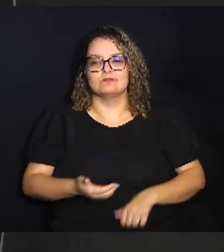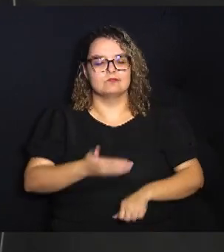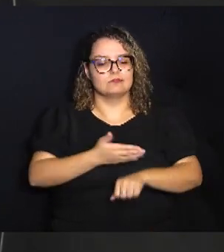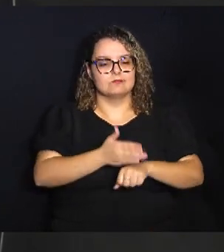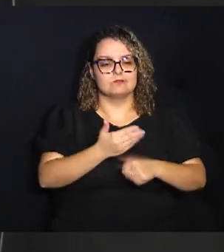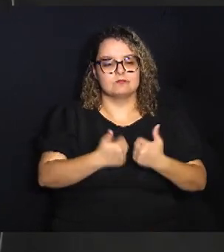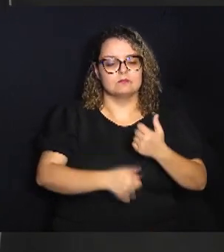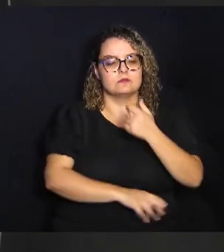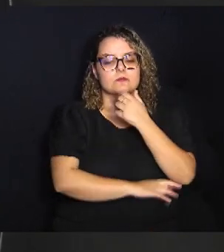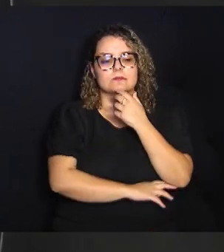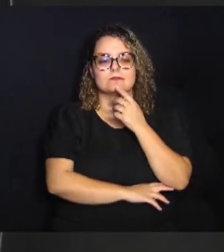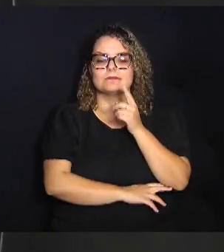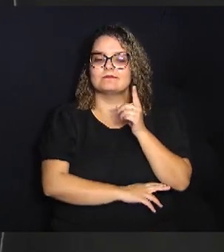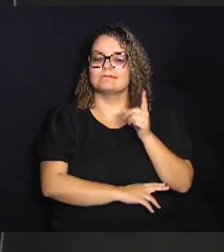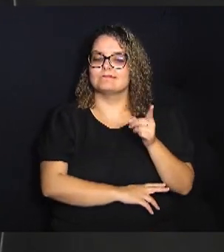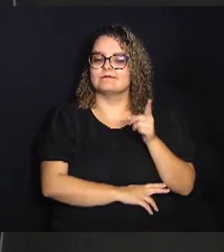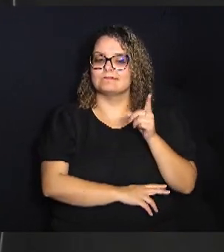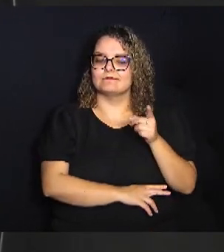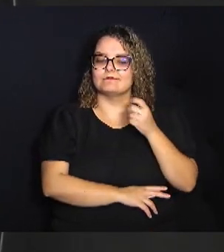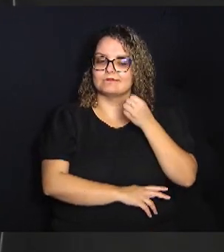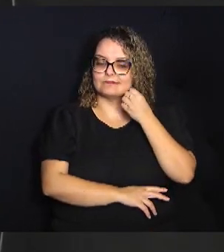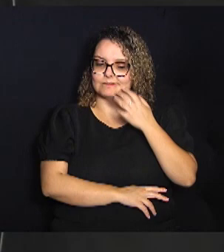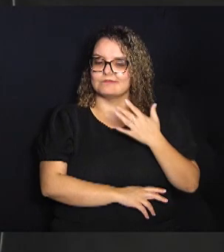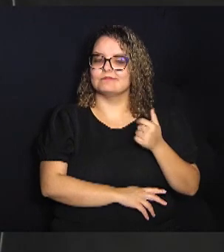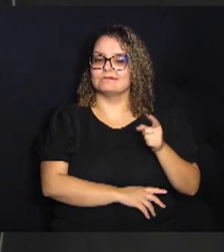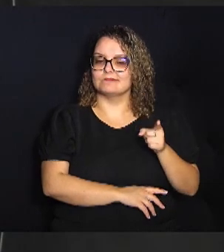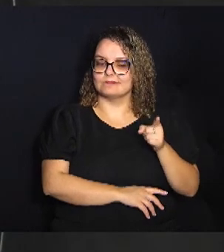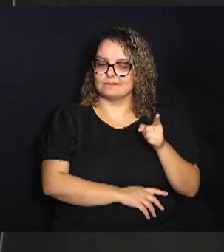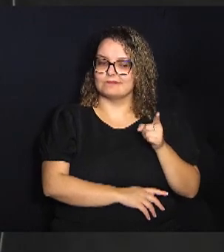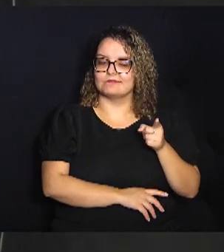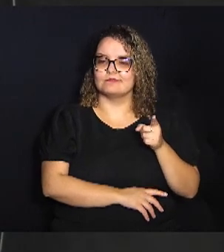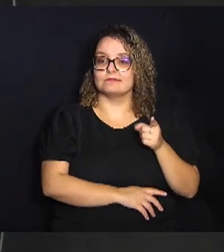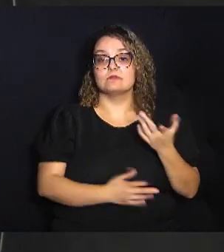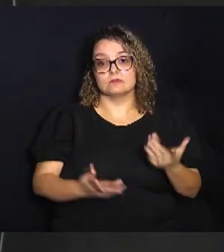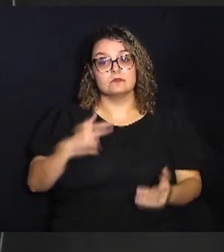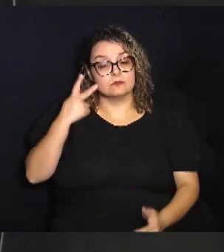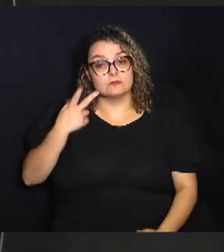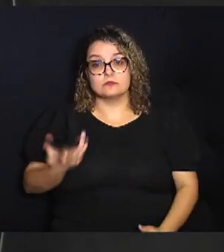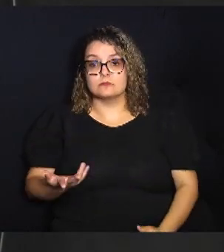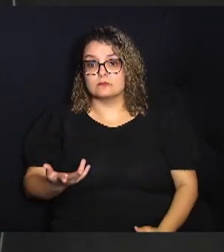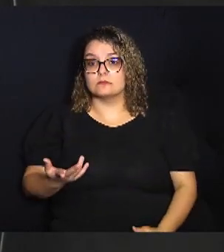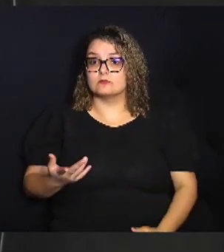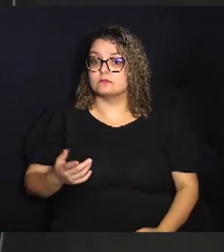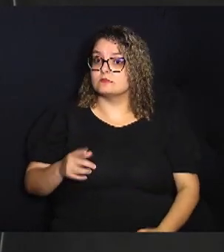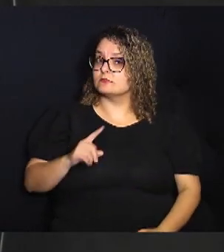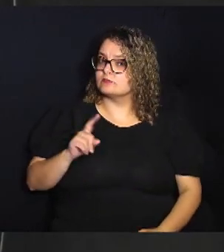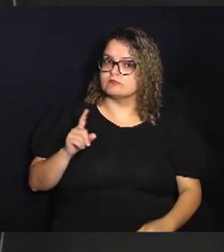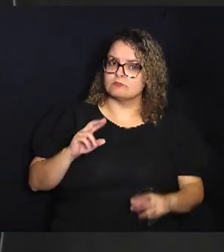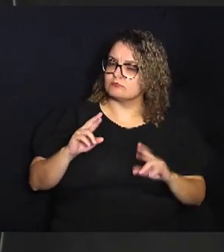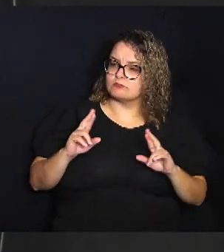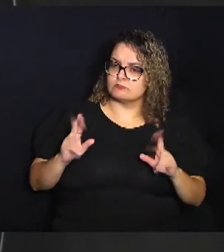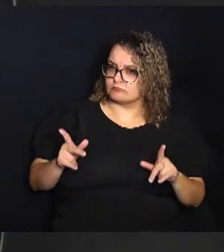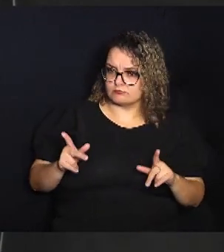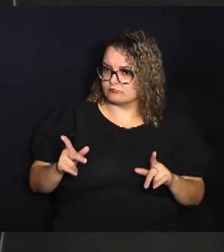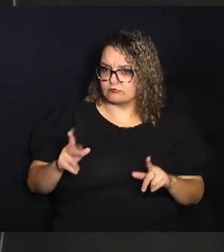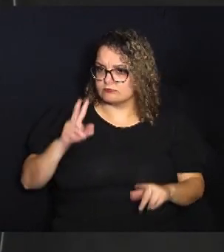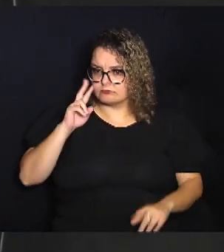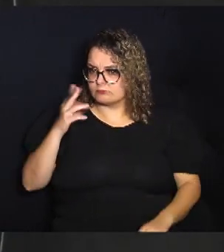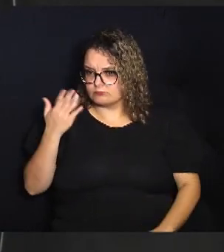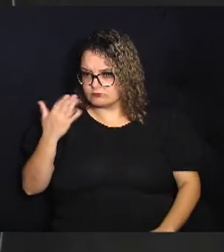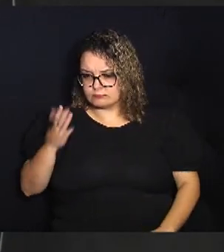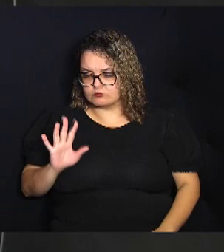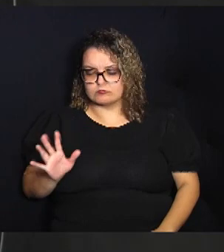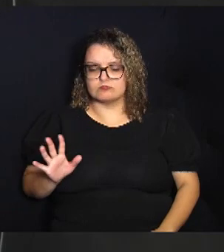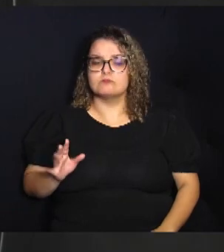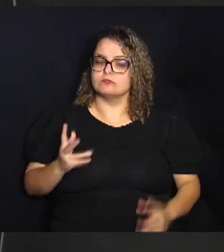ele bate o olho e fala assim, pô, aquele ali é bom de futebol, né? Então, o político, eu não vejo diferente dele nesse sentido. Então, quando ele vê